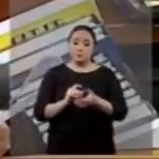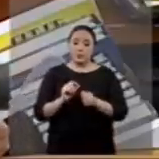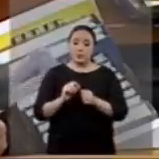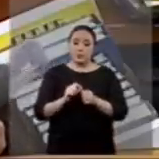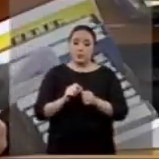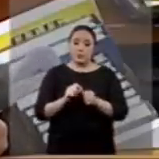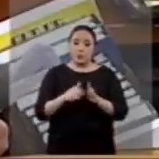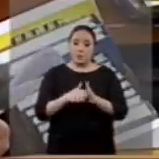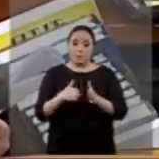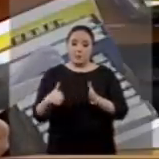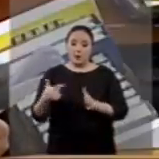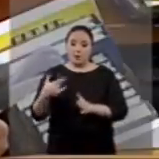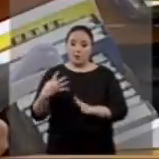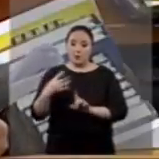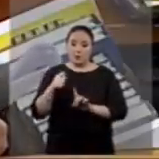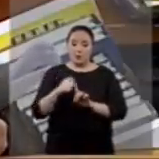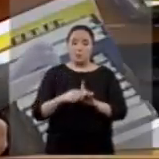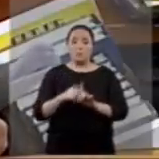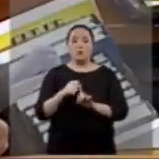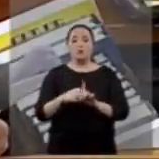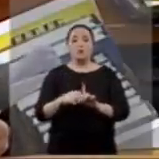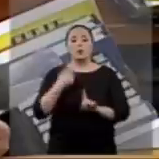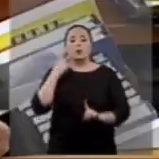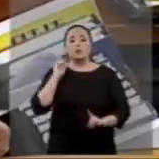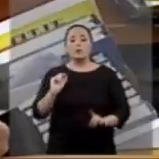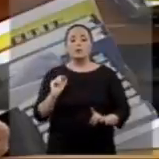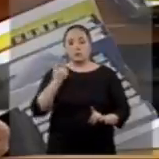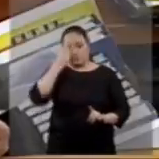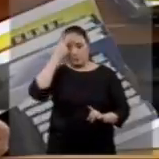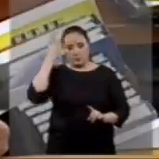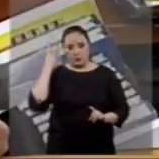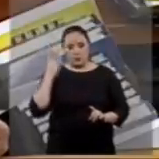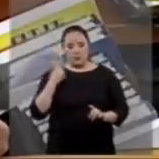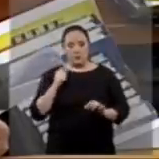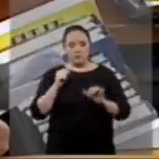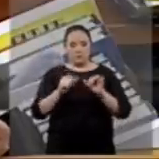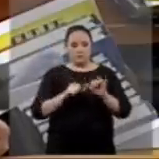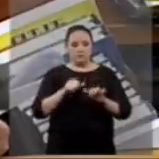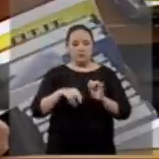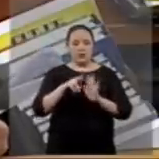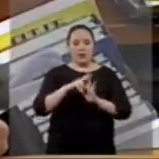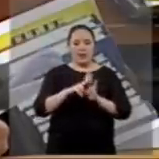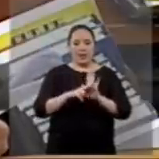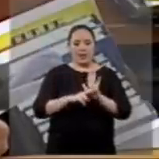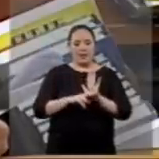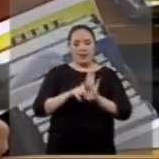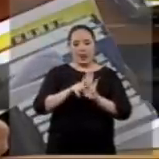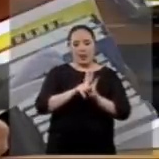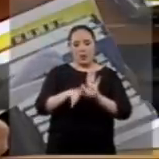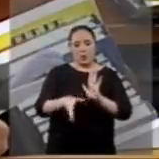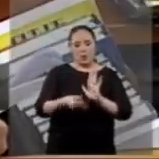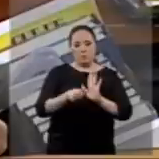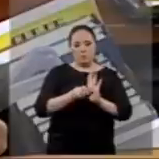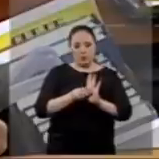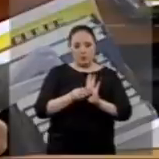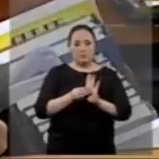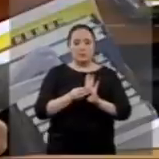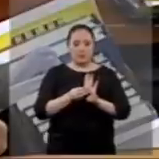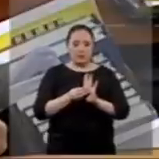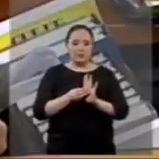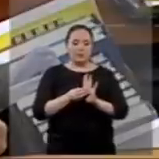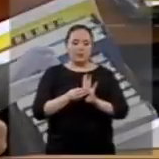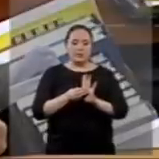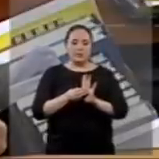24 meses para que o legislador edite norma complementar a reger